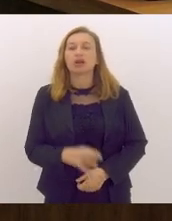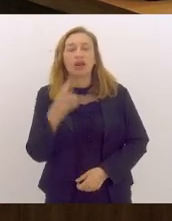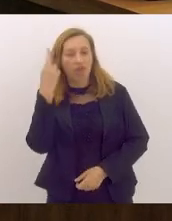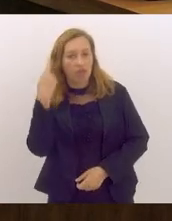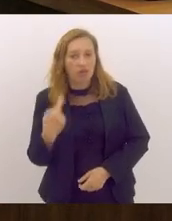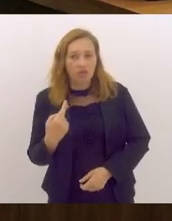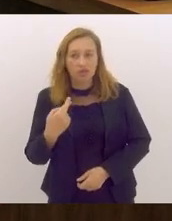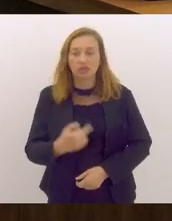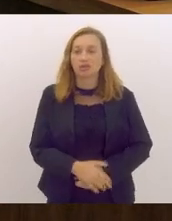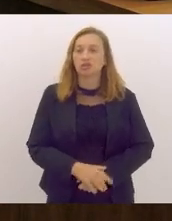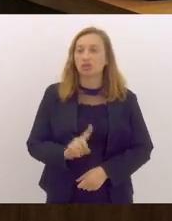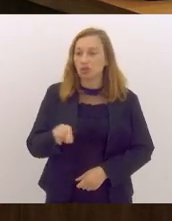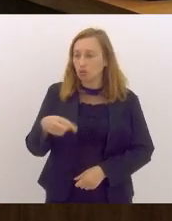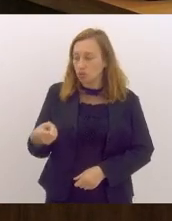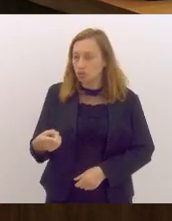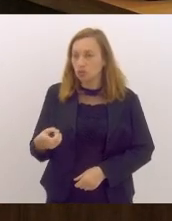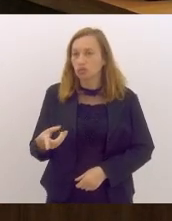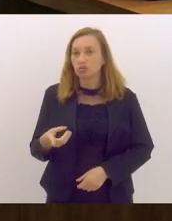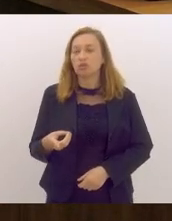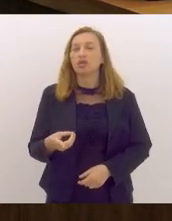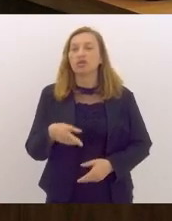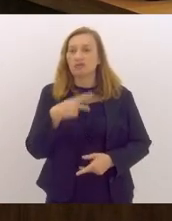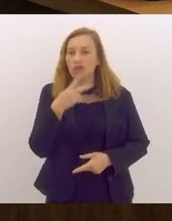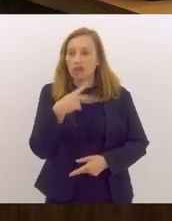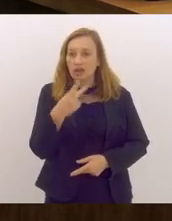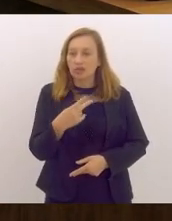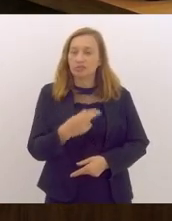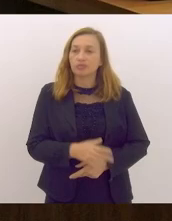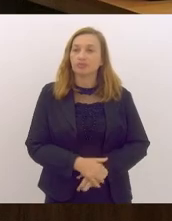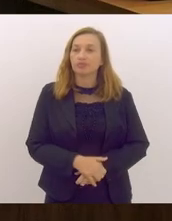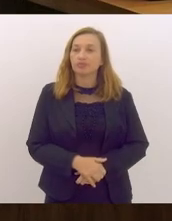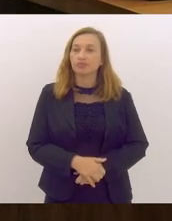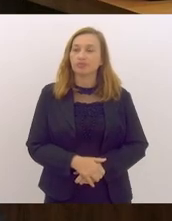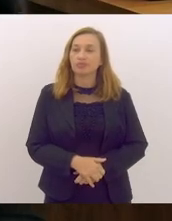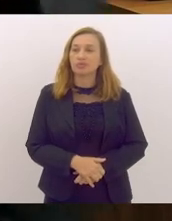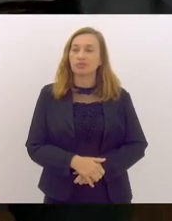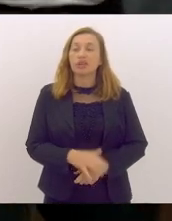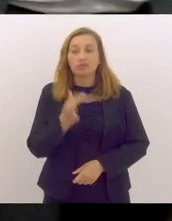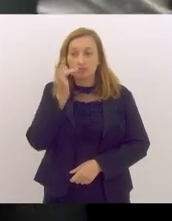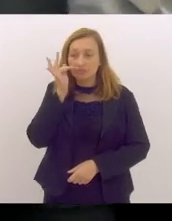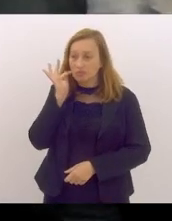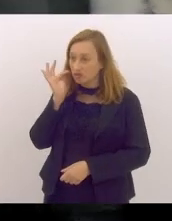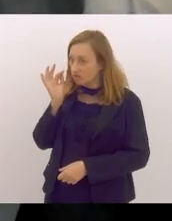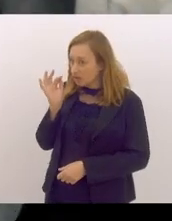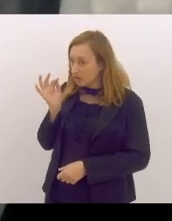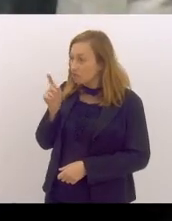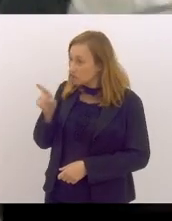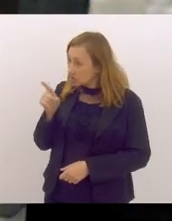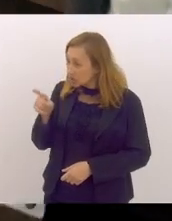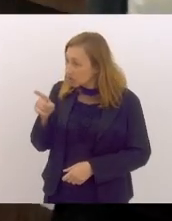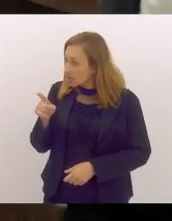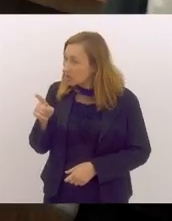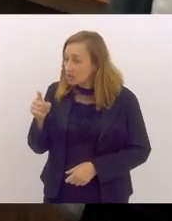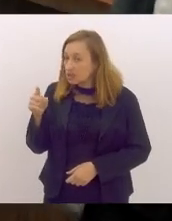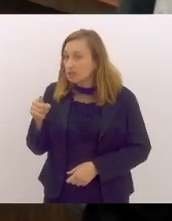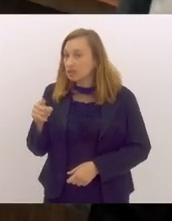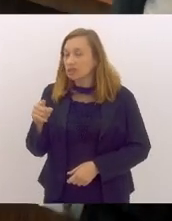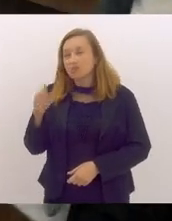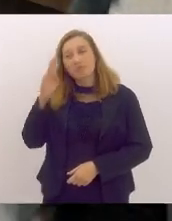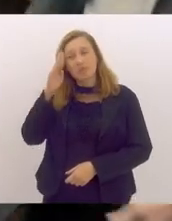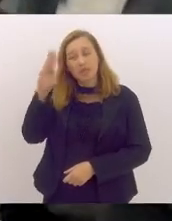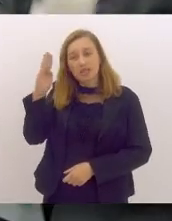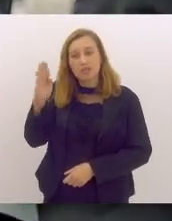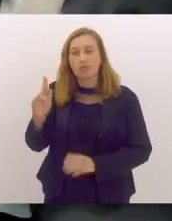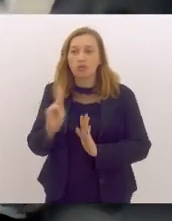Renata Souza e vários outros, e dizer que, Serafine, você que foi um dos idealizadores principais